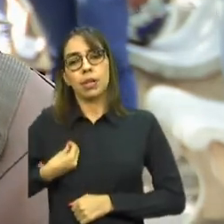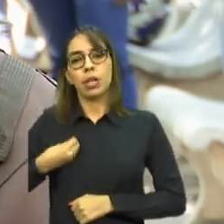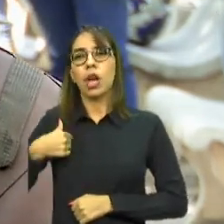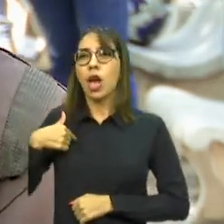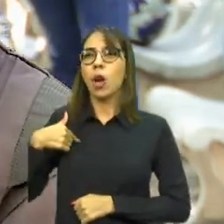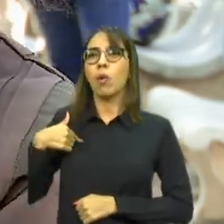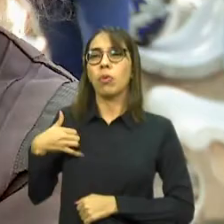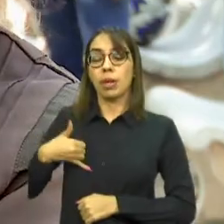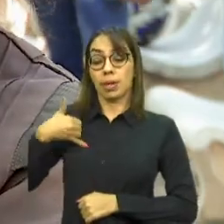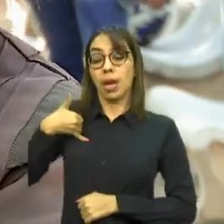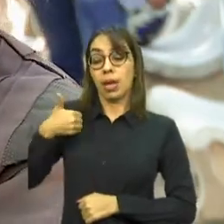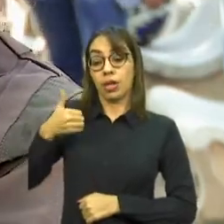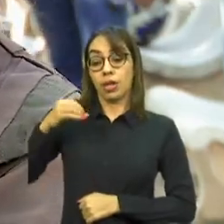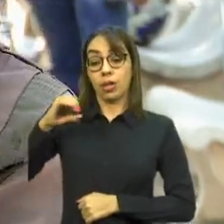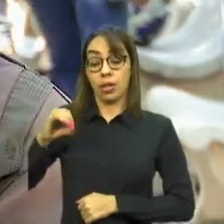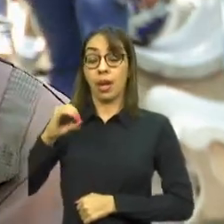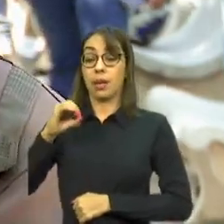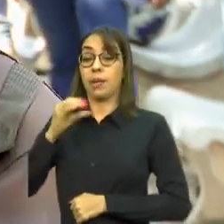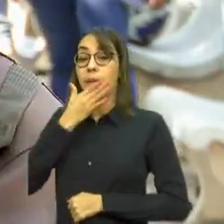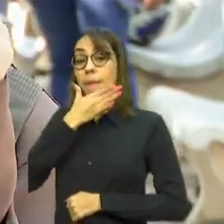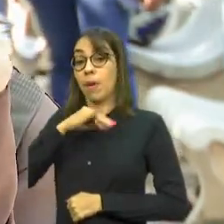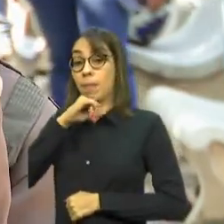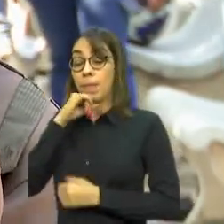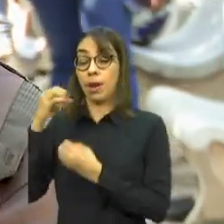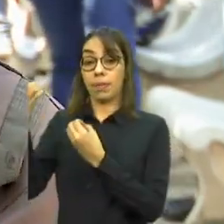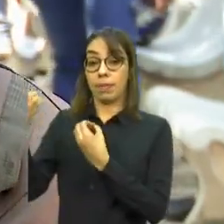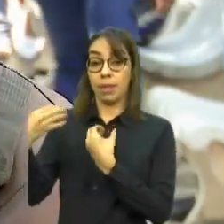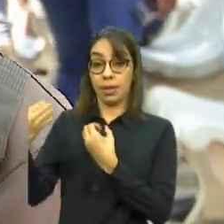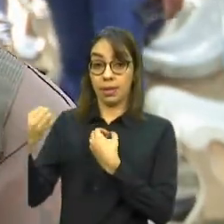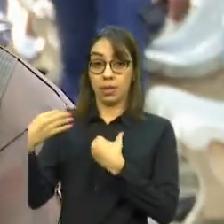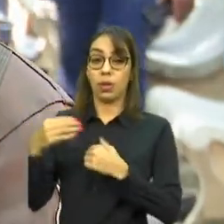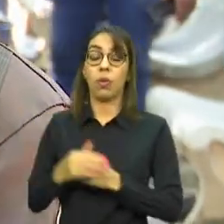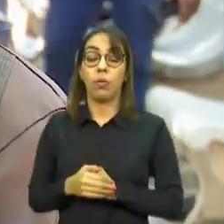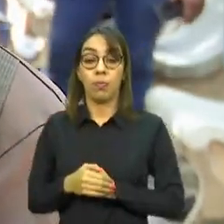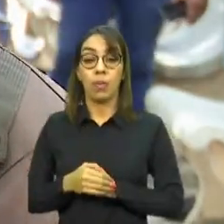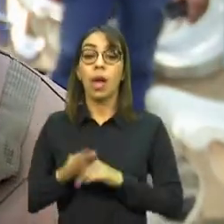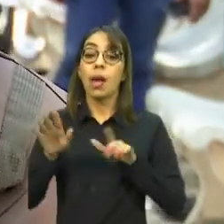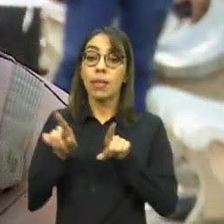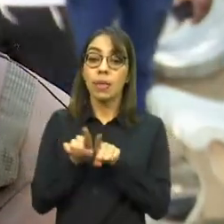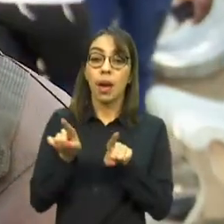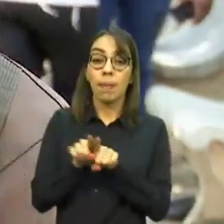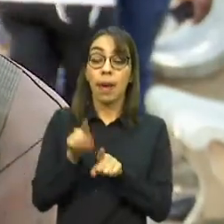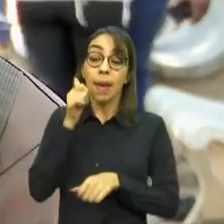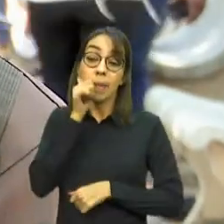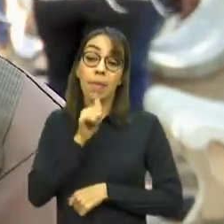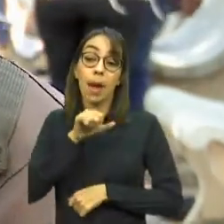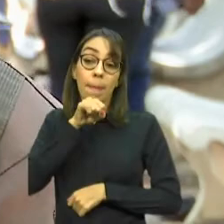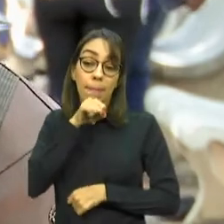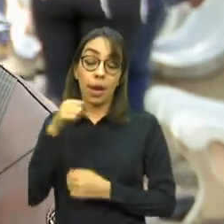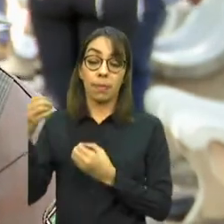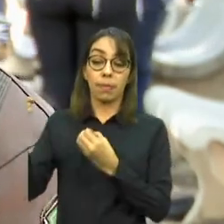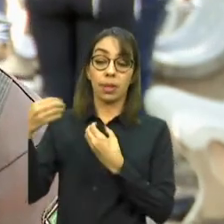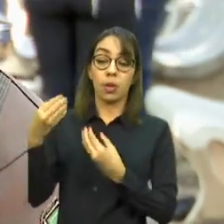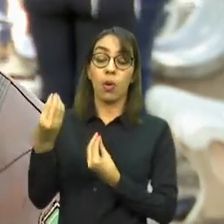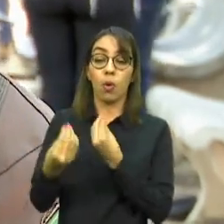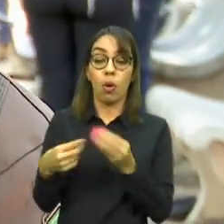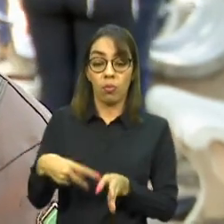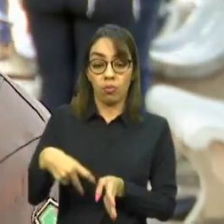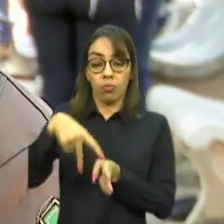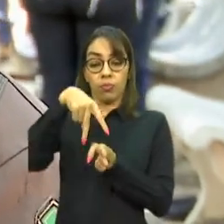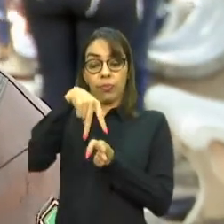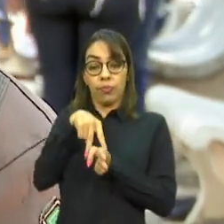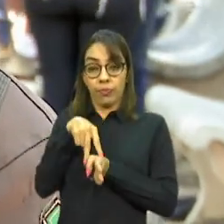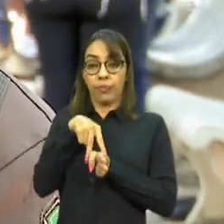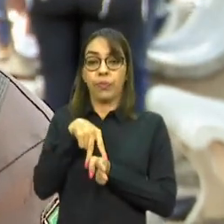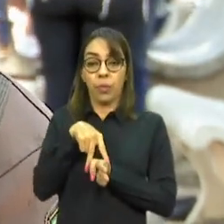pai. Aprendi a pilotar e aprendi a também ser garupa, copiloto com a minha mãe, que também gostava muito dessa paixão, né?